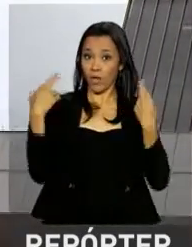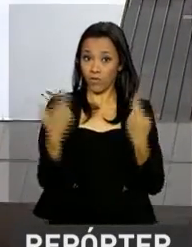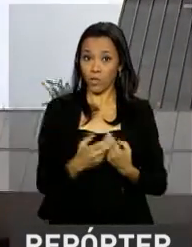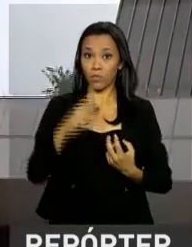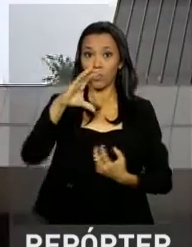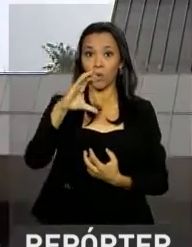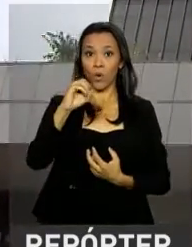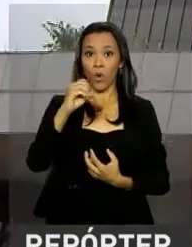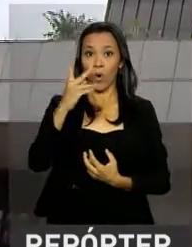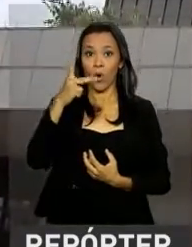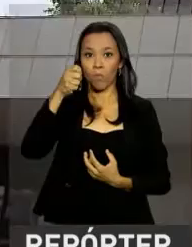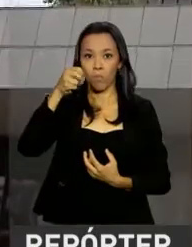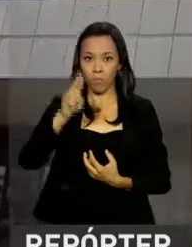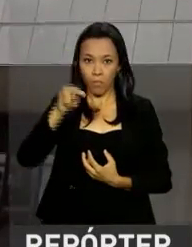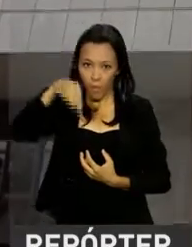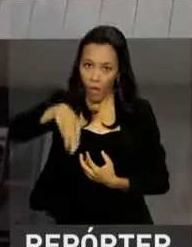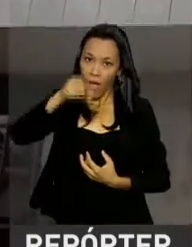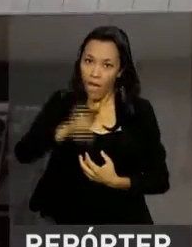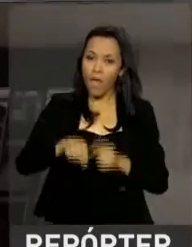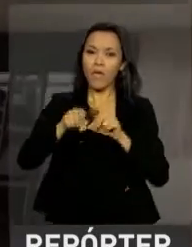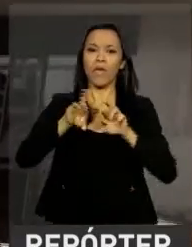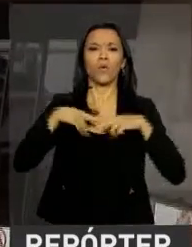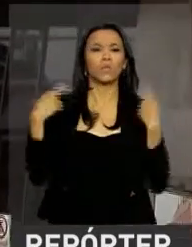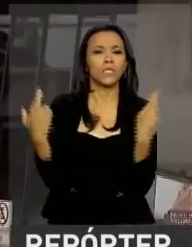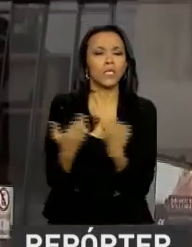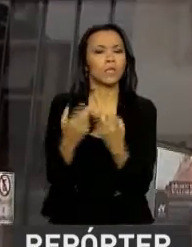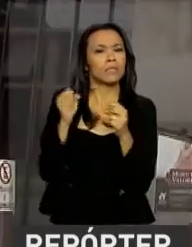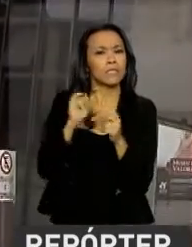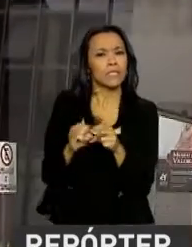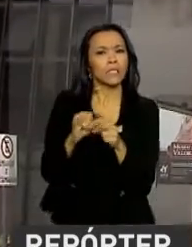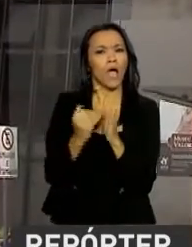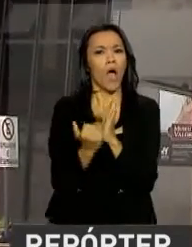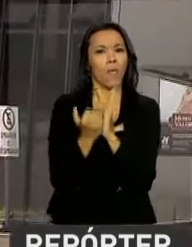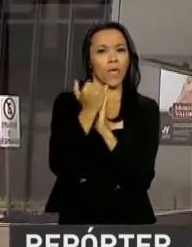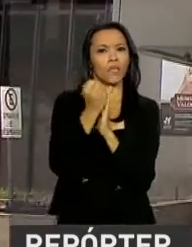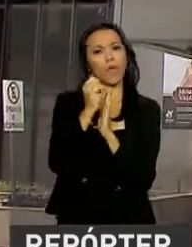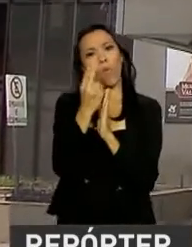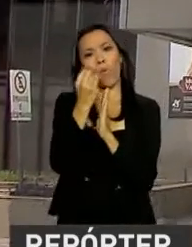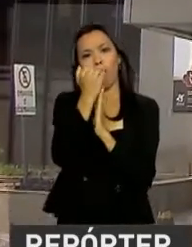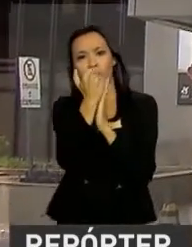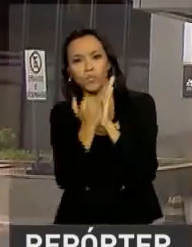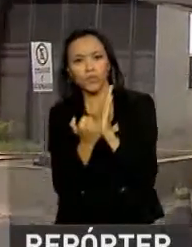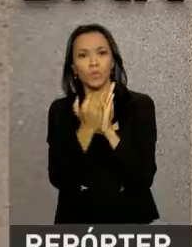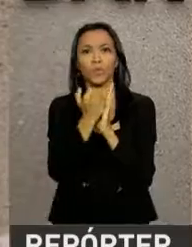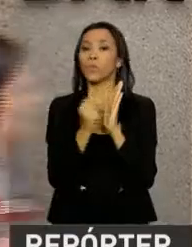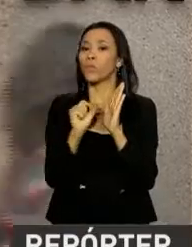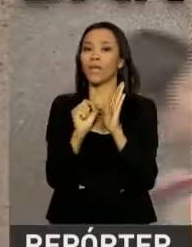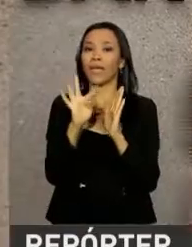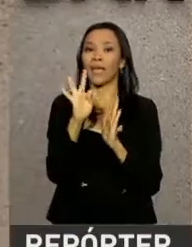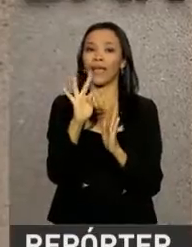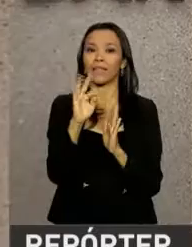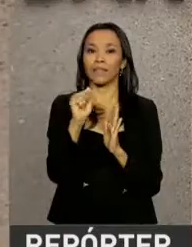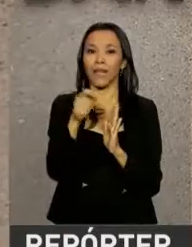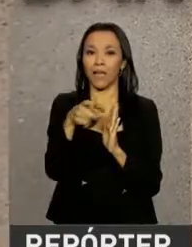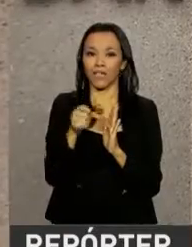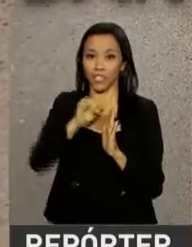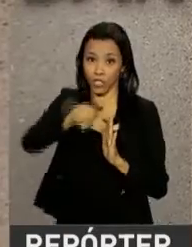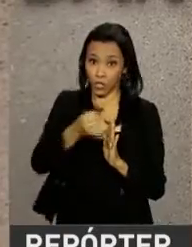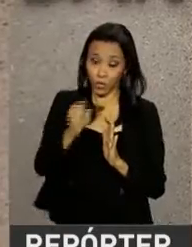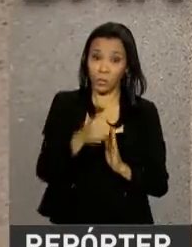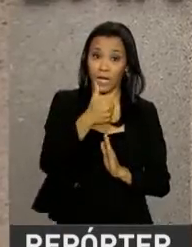o comitê de política monetária do banco central vai decidir se mantém aumenta ou reduz a taxa básica de juros atualmente em